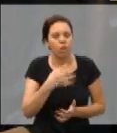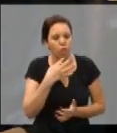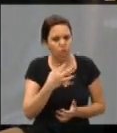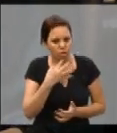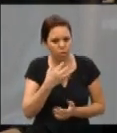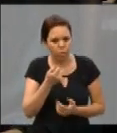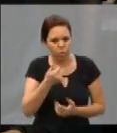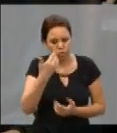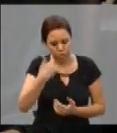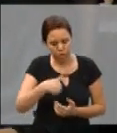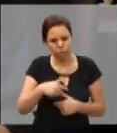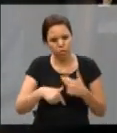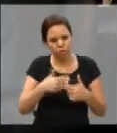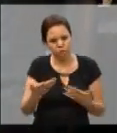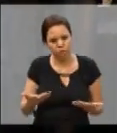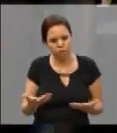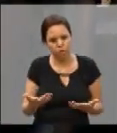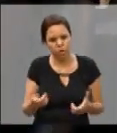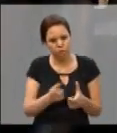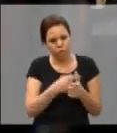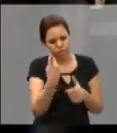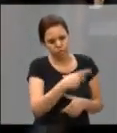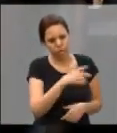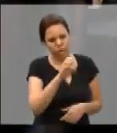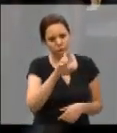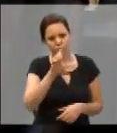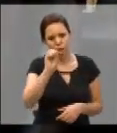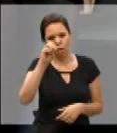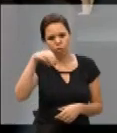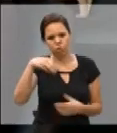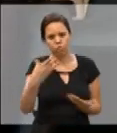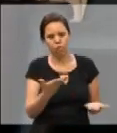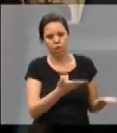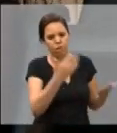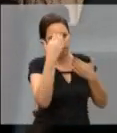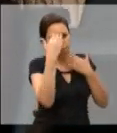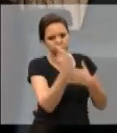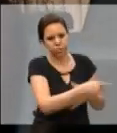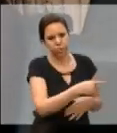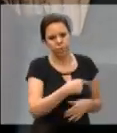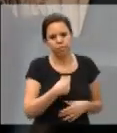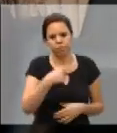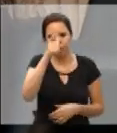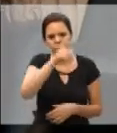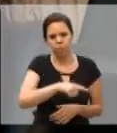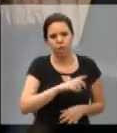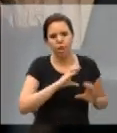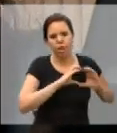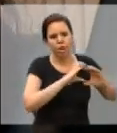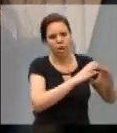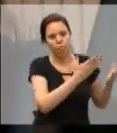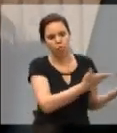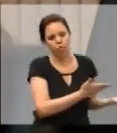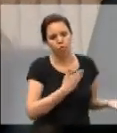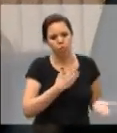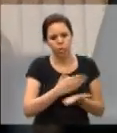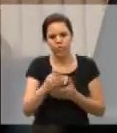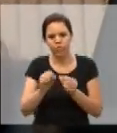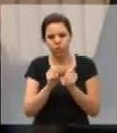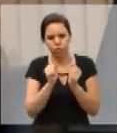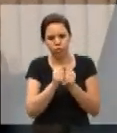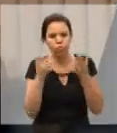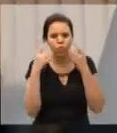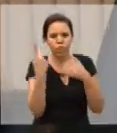pouco do meu trabalho. Na verdade, eu devo isso ao Elcio, sou muito grata a ele, que é uma pessoa que eu amo muito, que eu comecei a fazer teatro